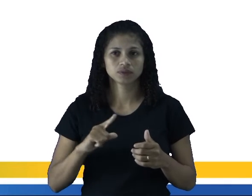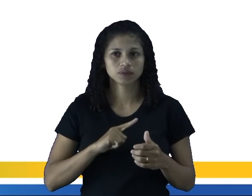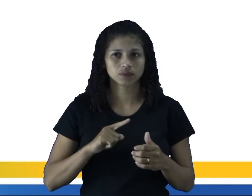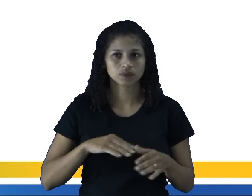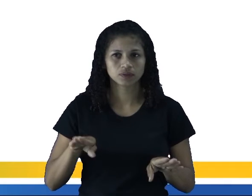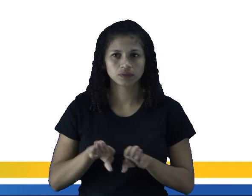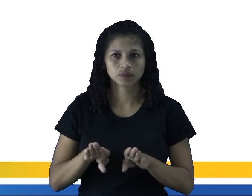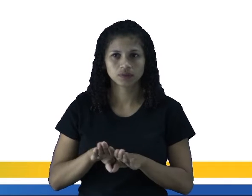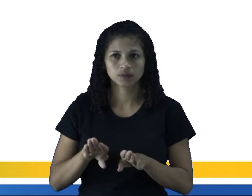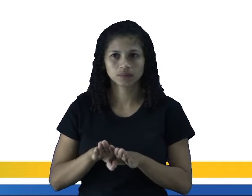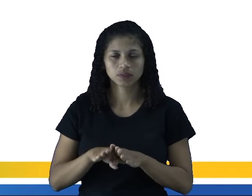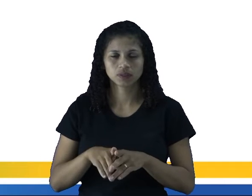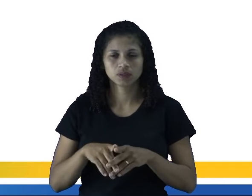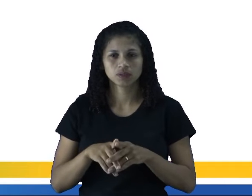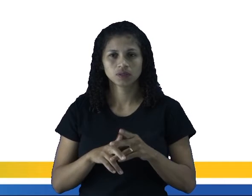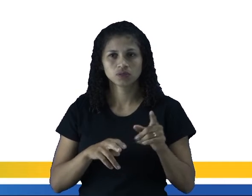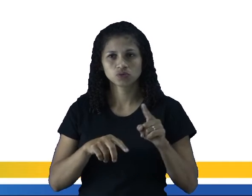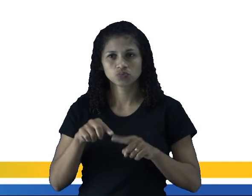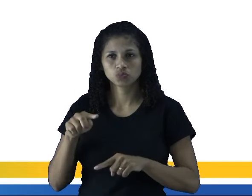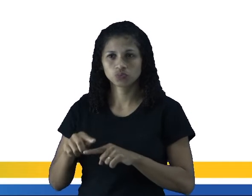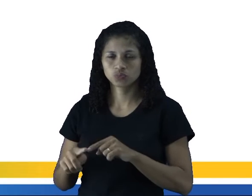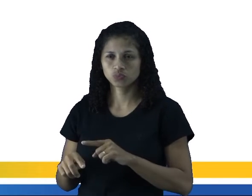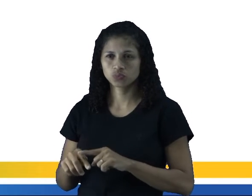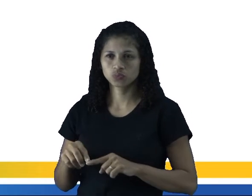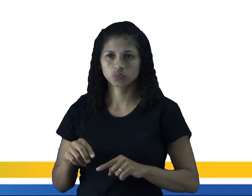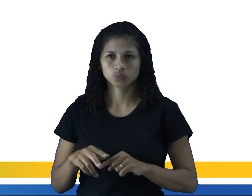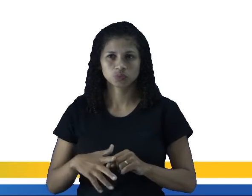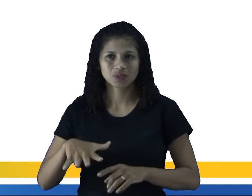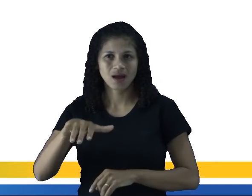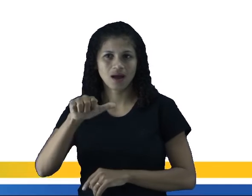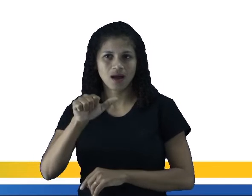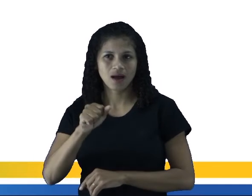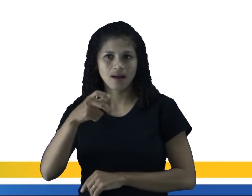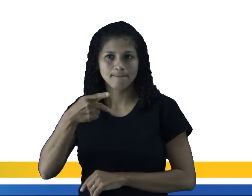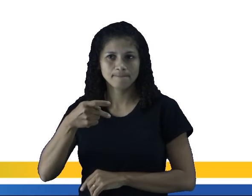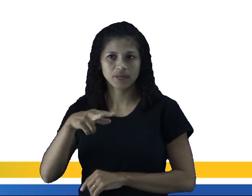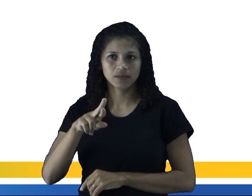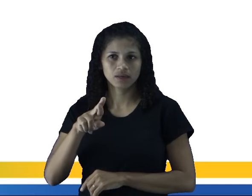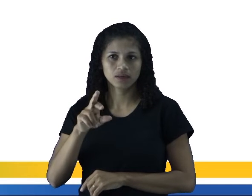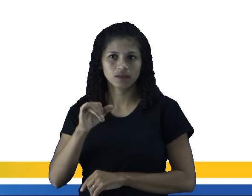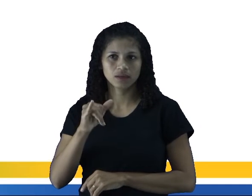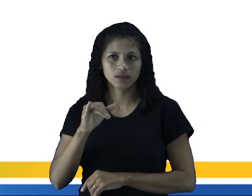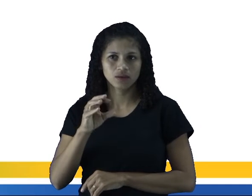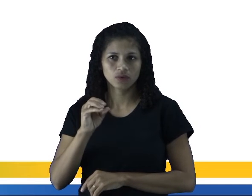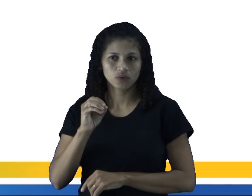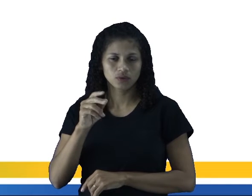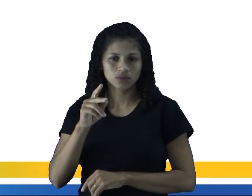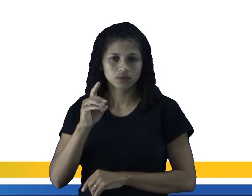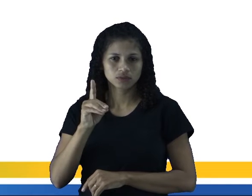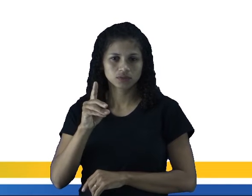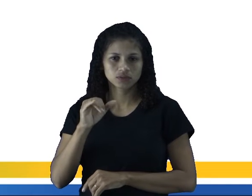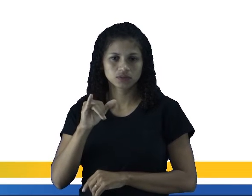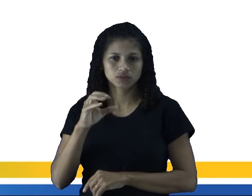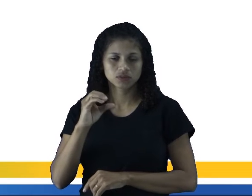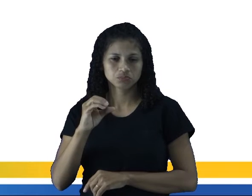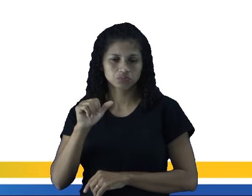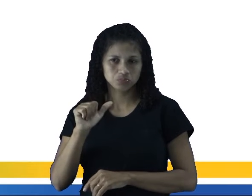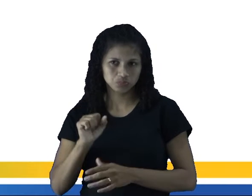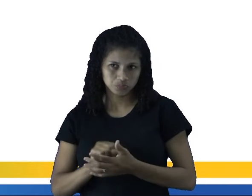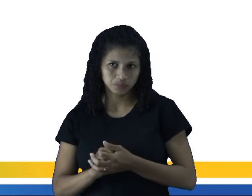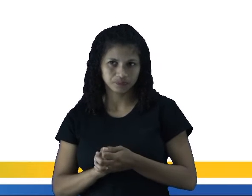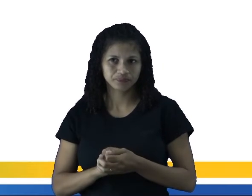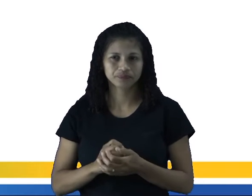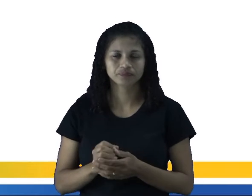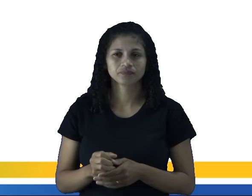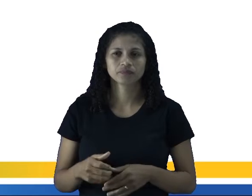os valores, né, dessas propriedades que vão variar à medida, né, que o número atômico aumenta, mas não vão obedecer o quê? A posição na